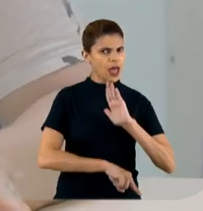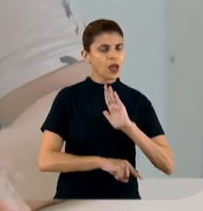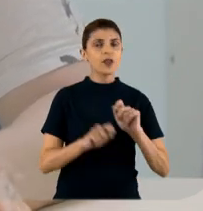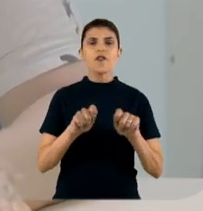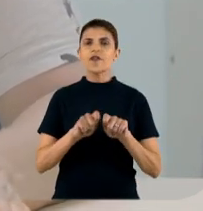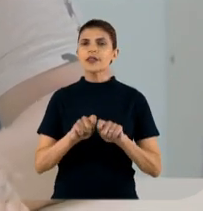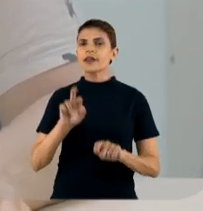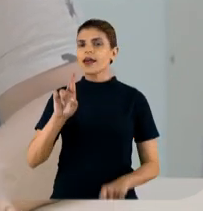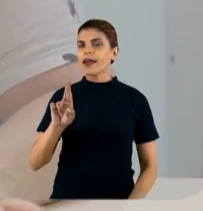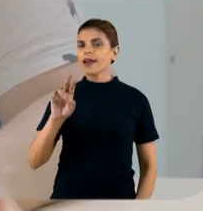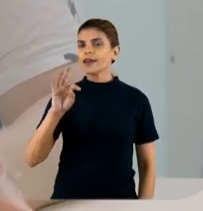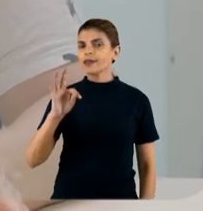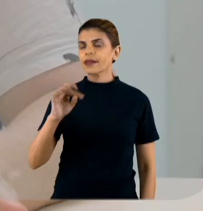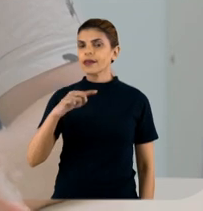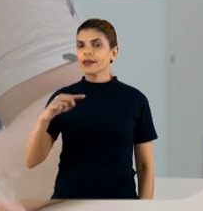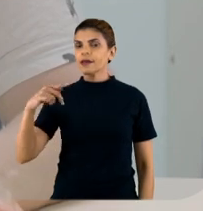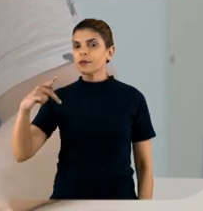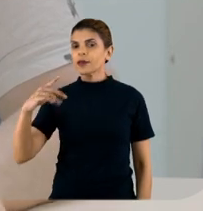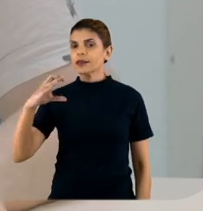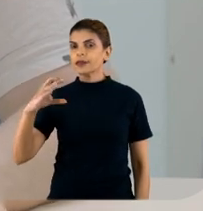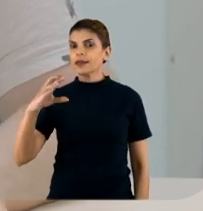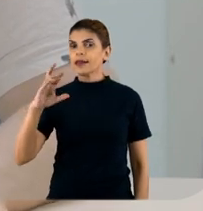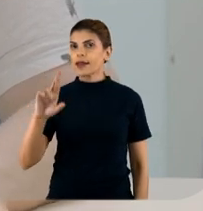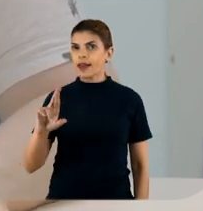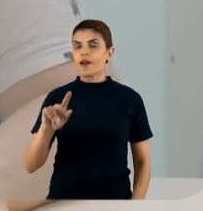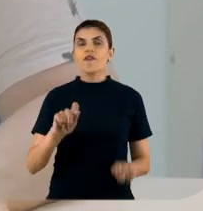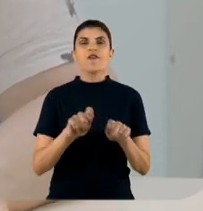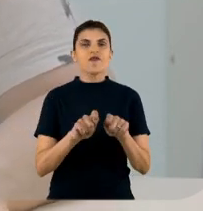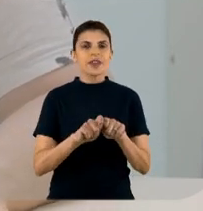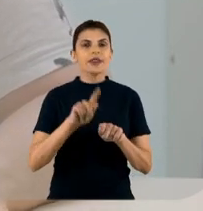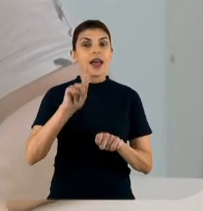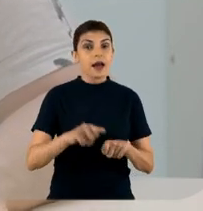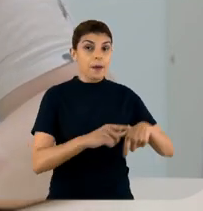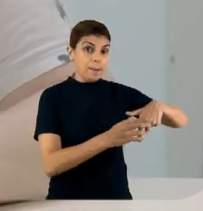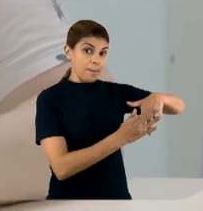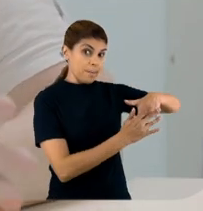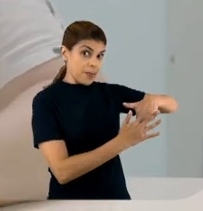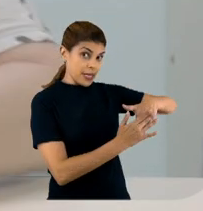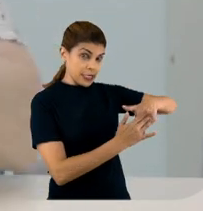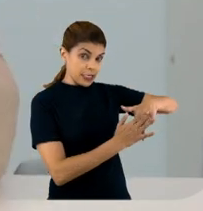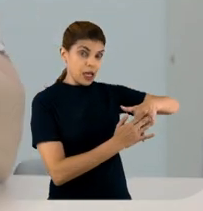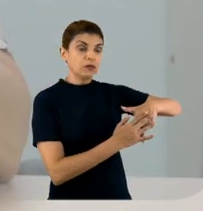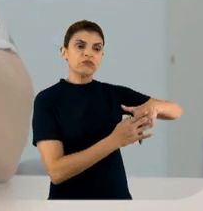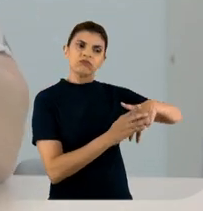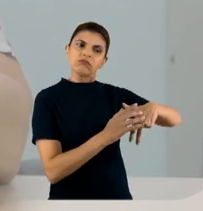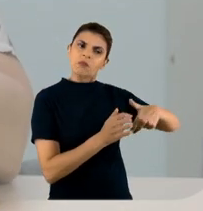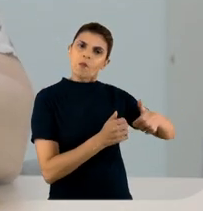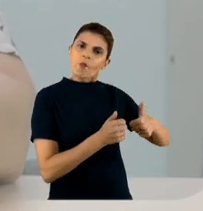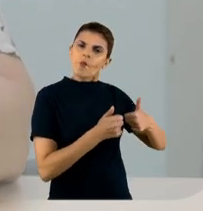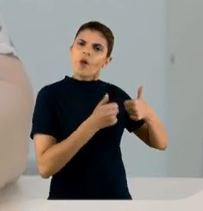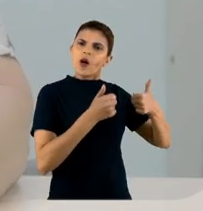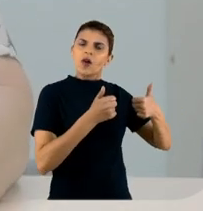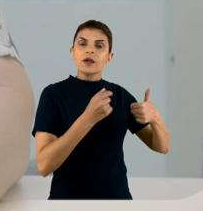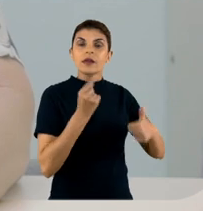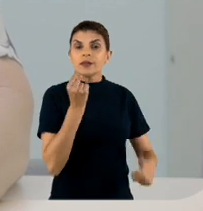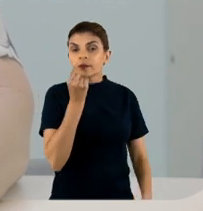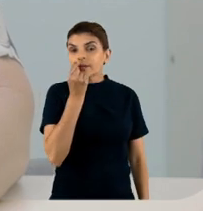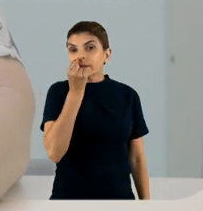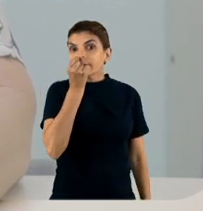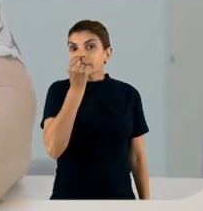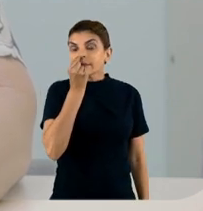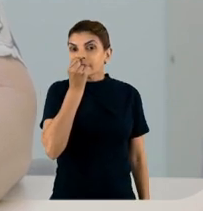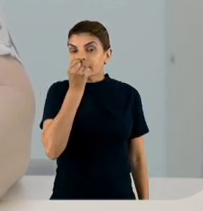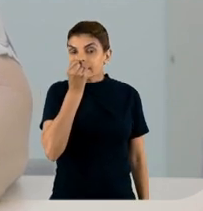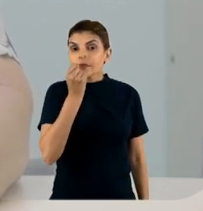o rtpcr que é uma coisa que você colhe no paciente que tá melhor bem do nariz e da